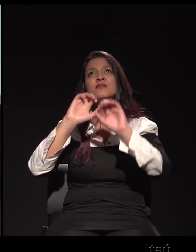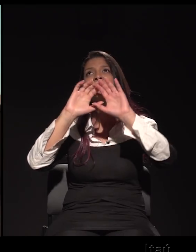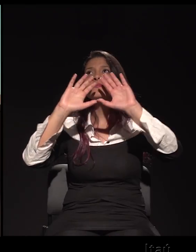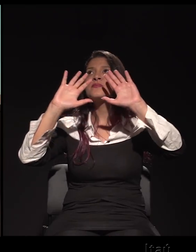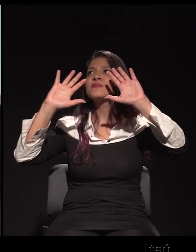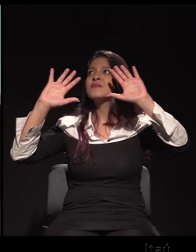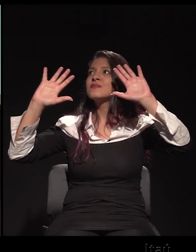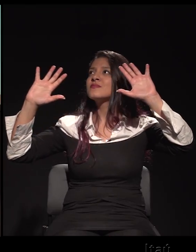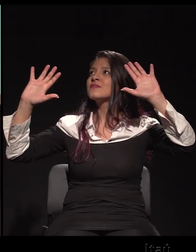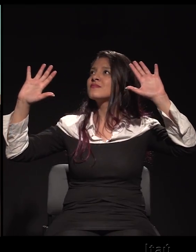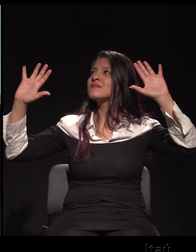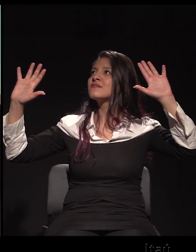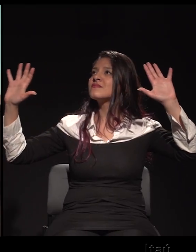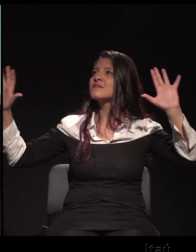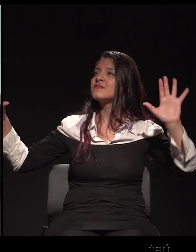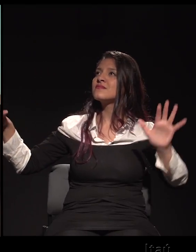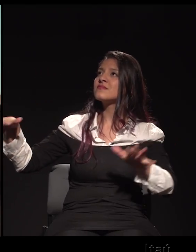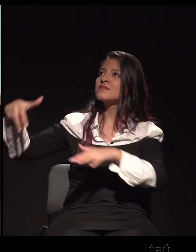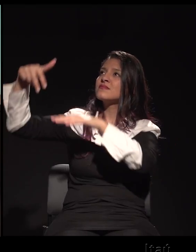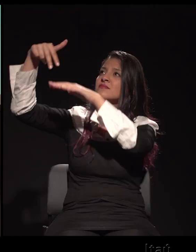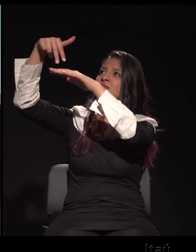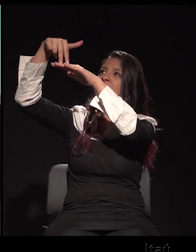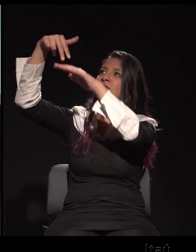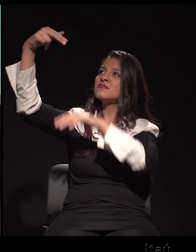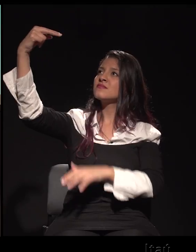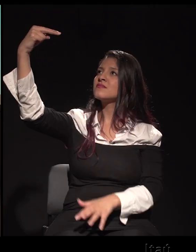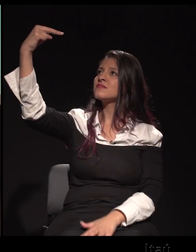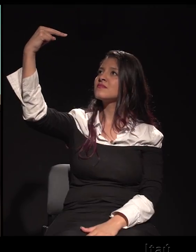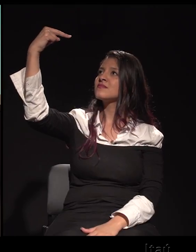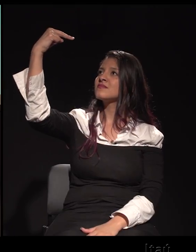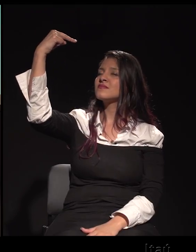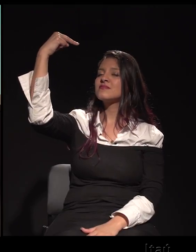no céu fica a nos